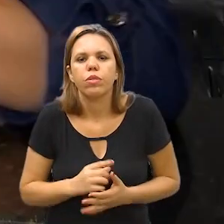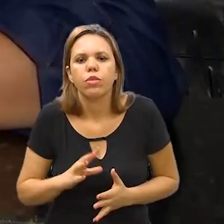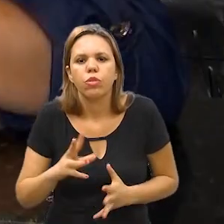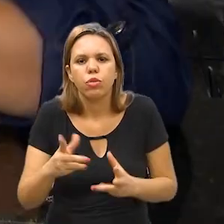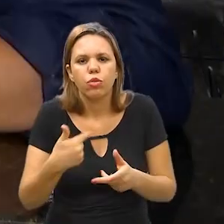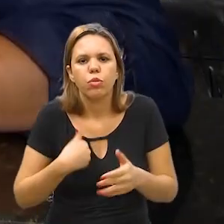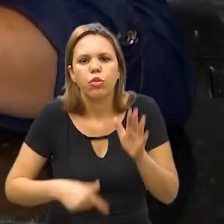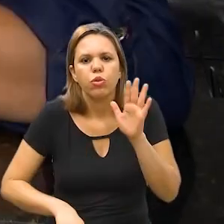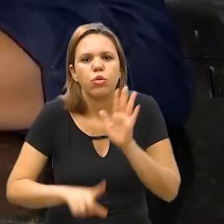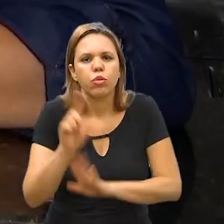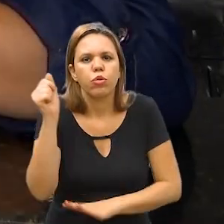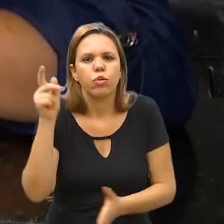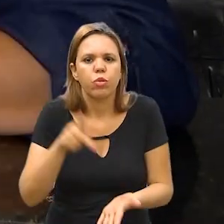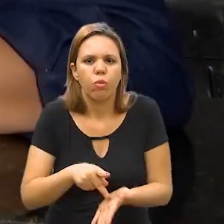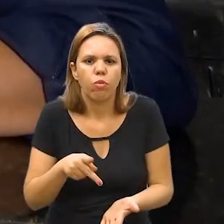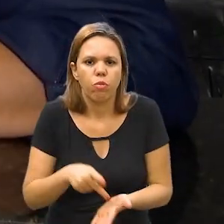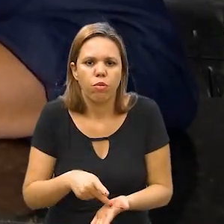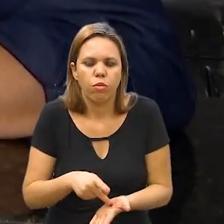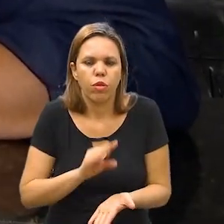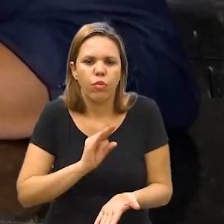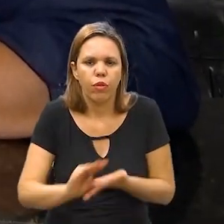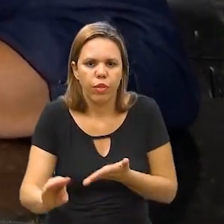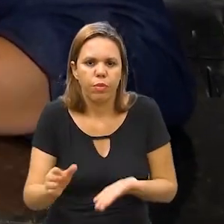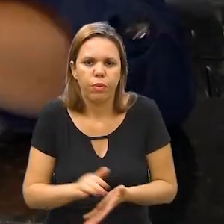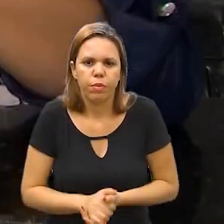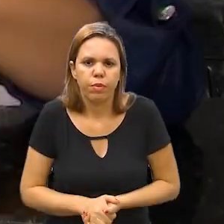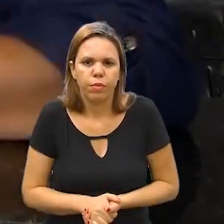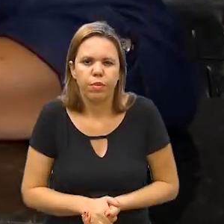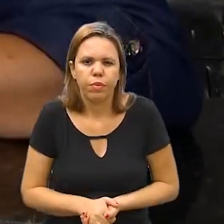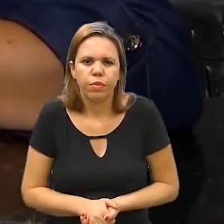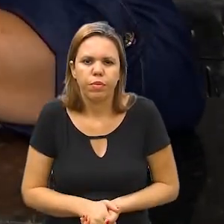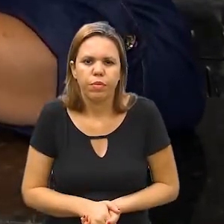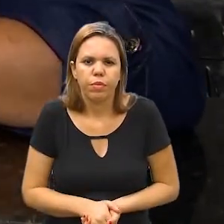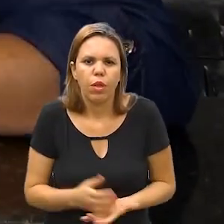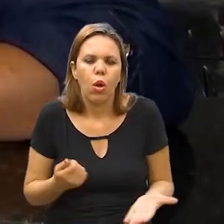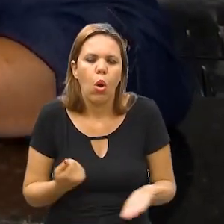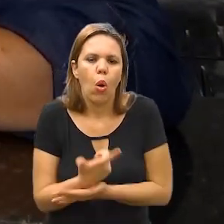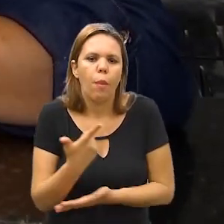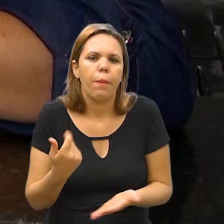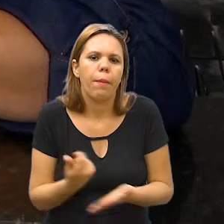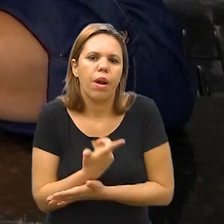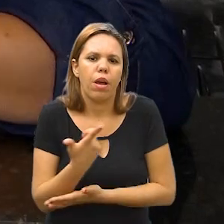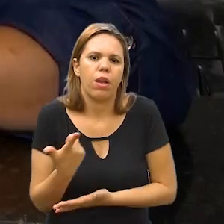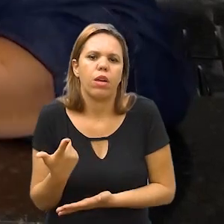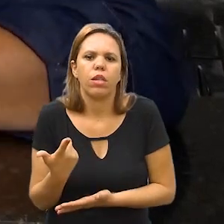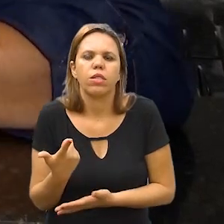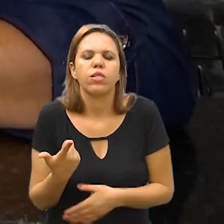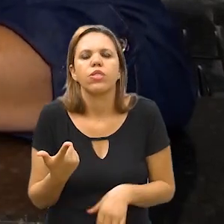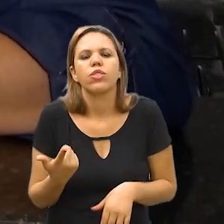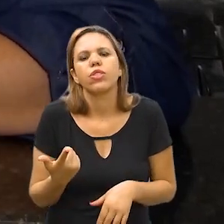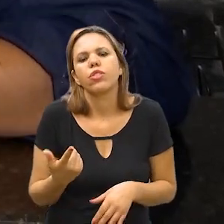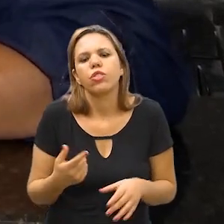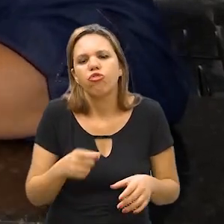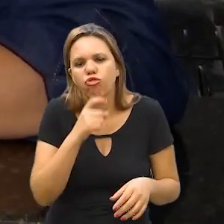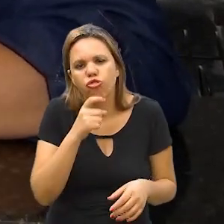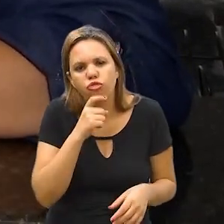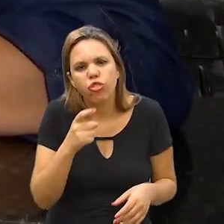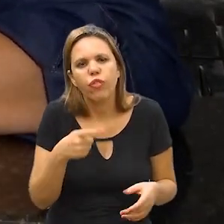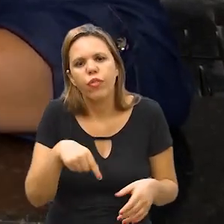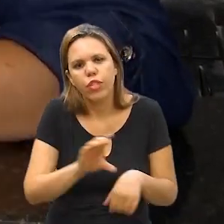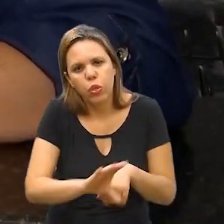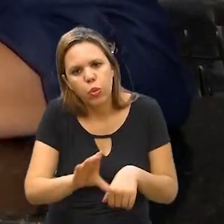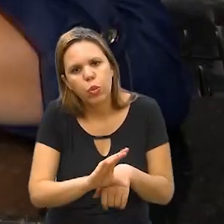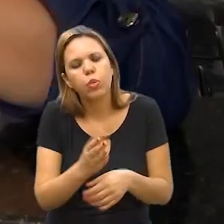os meus lucros, na verdade, foi investimento, né? Eu comprei freezer, eu fui fazer curso, eu fui estudar,